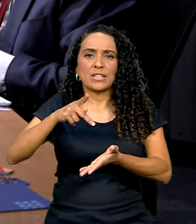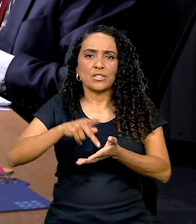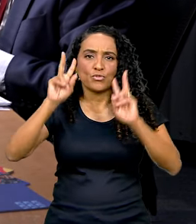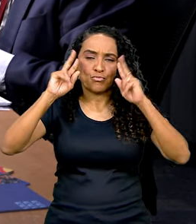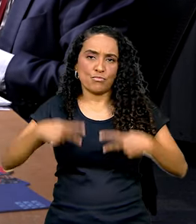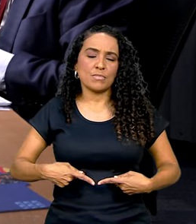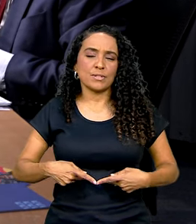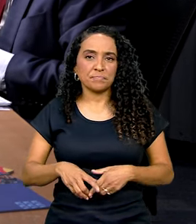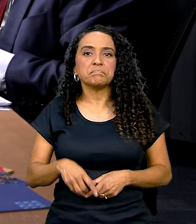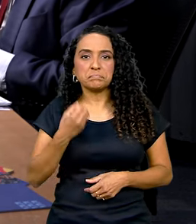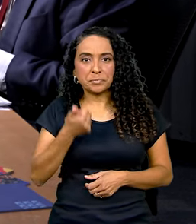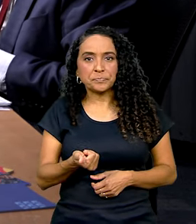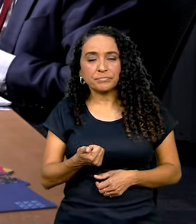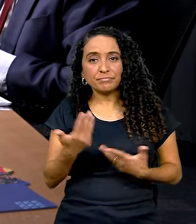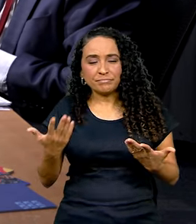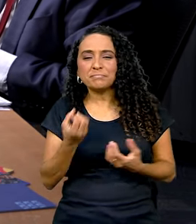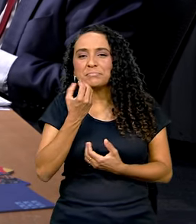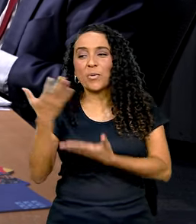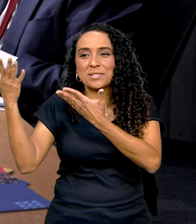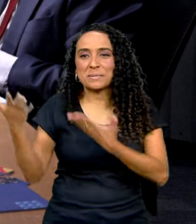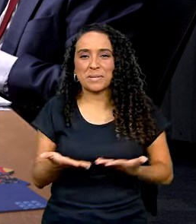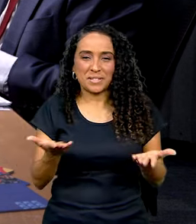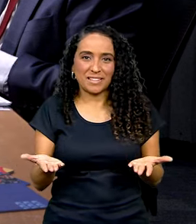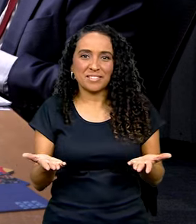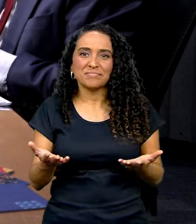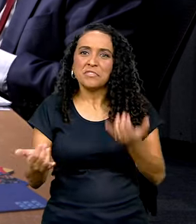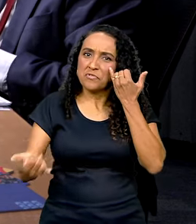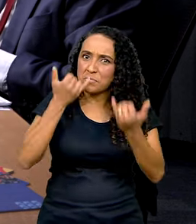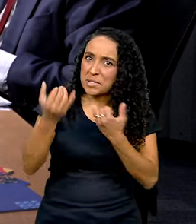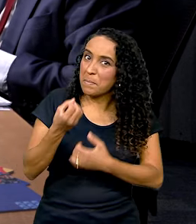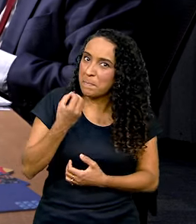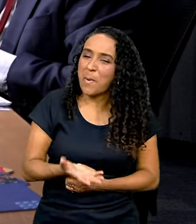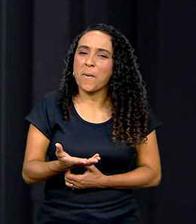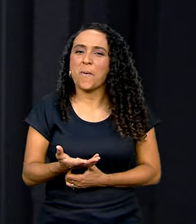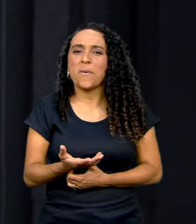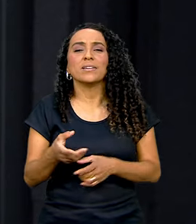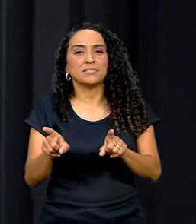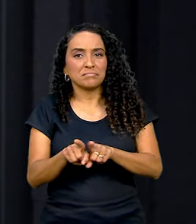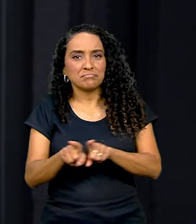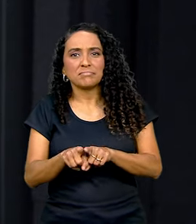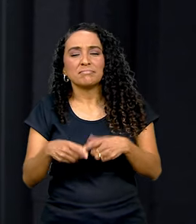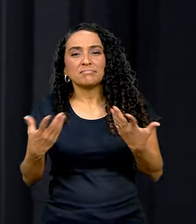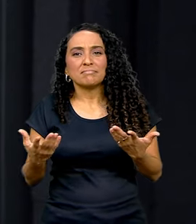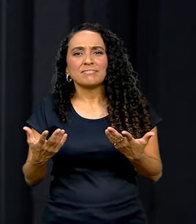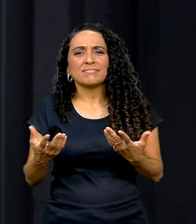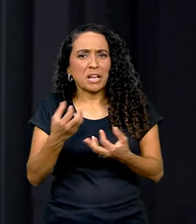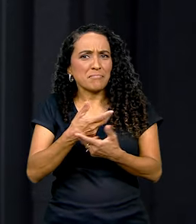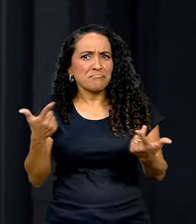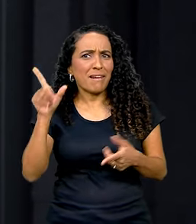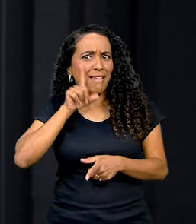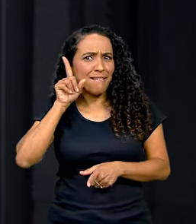uma política verdadeiramente humana muito bem Ministro Que bom recebê-lo aqui com tanta notícia boa né tanto dado